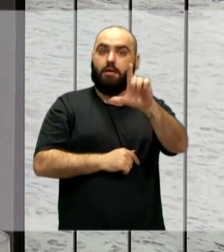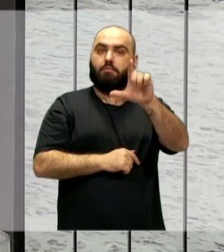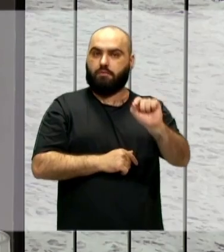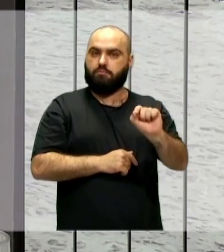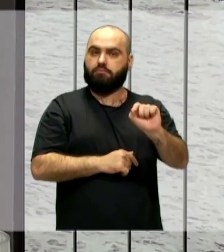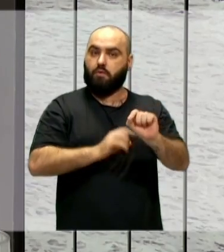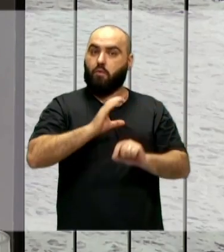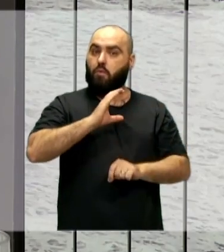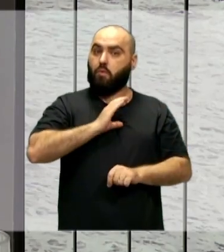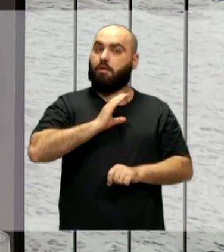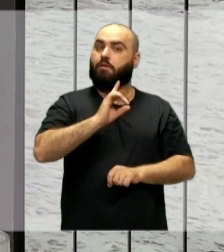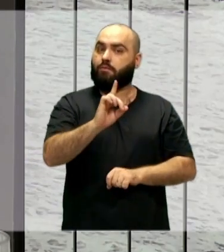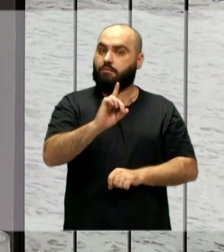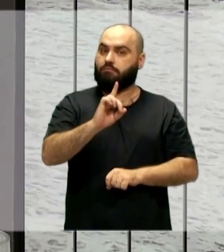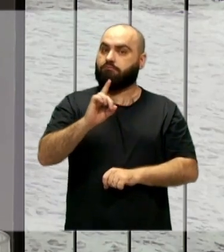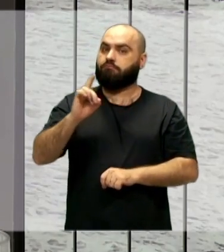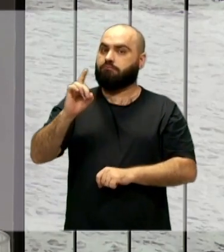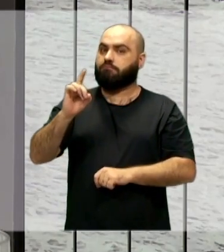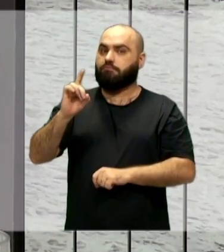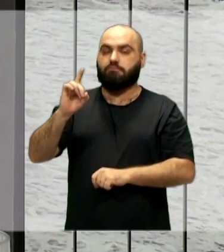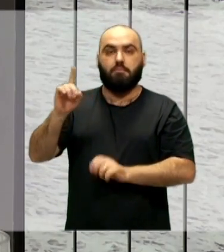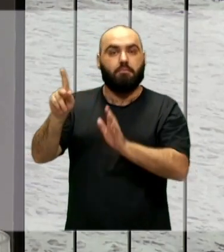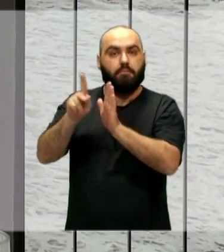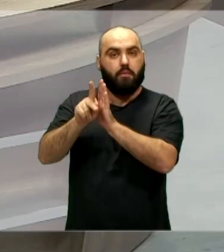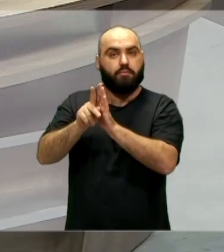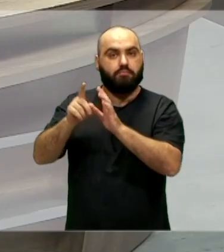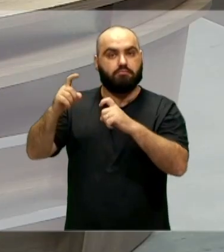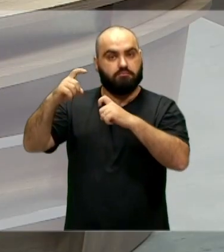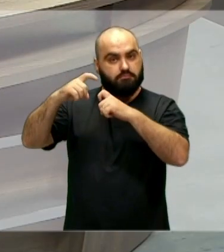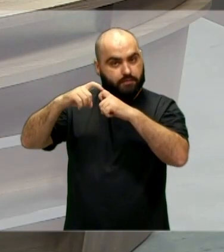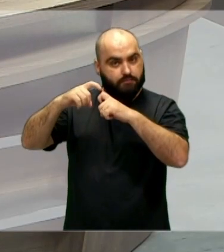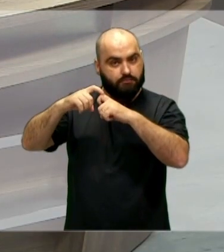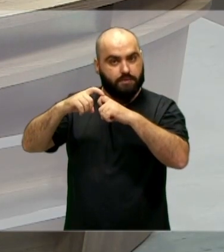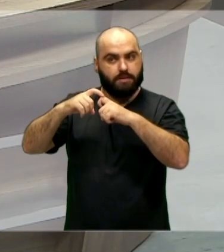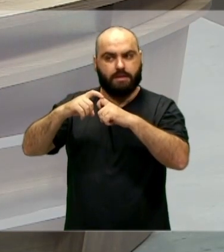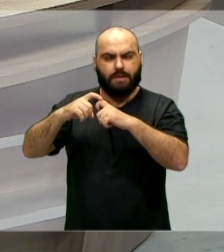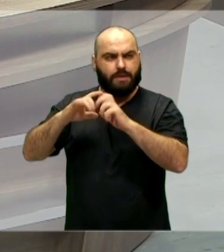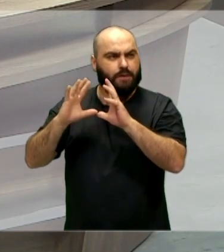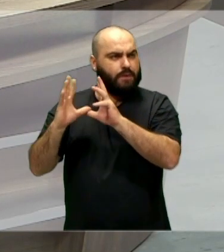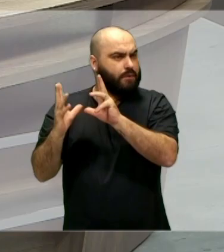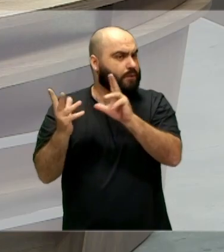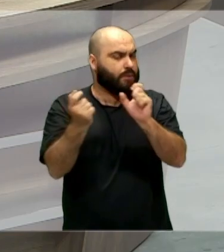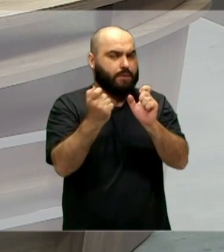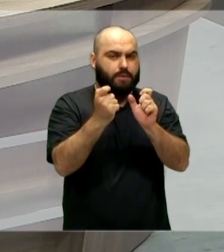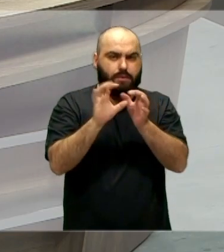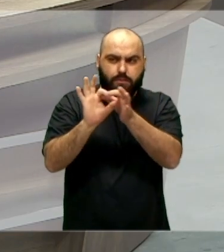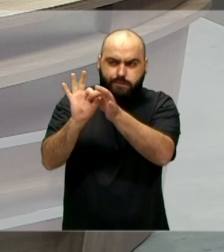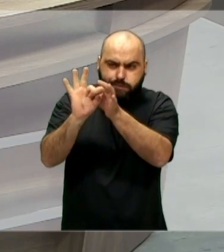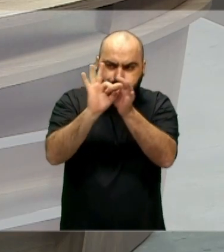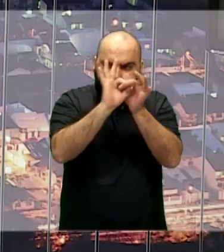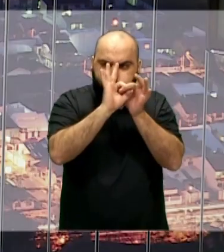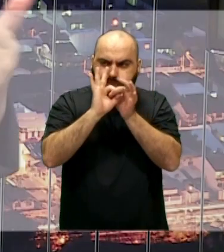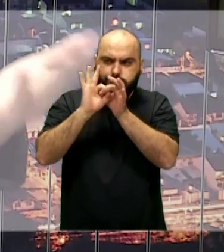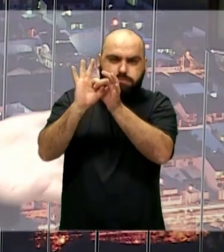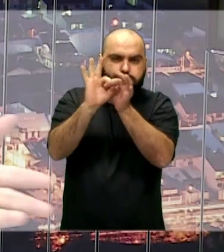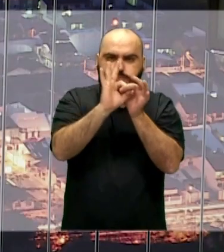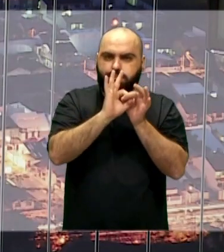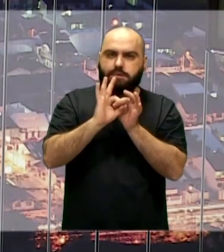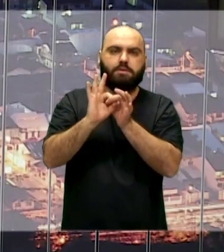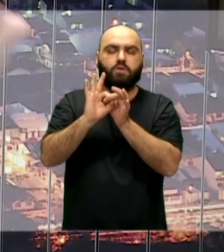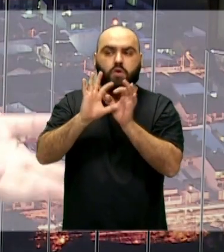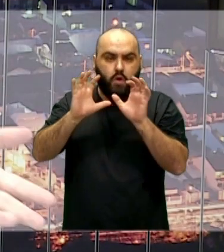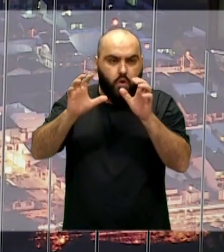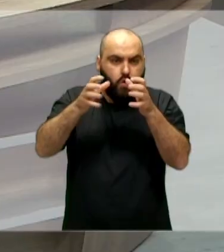medicina. Então, foi uma união de forças para conseguir colocar o ambulatório em funcionamento. Que profissionais, além de